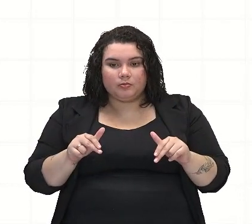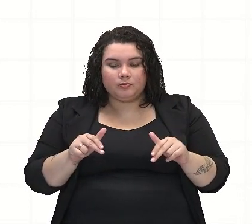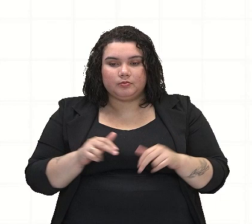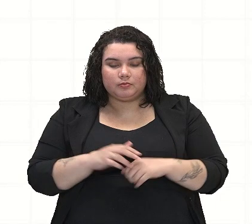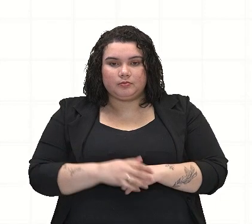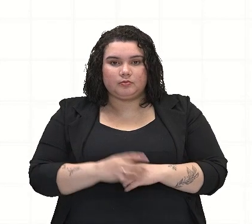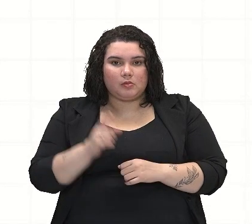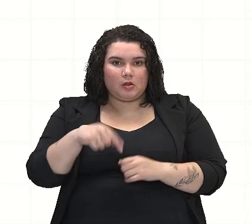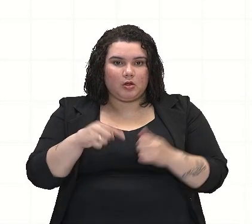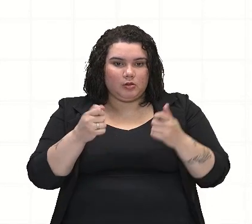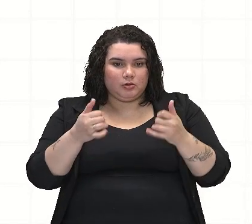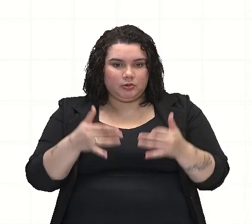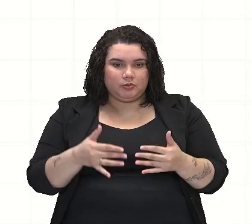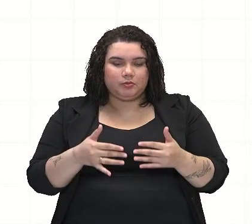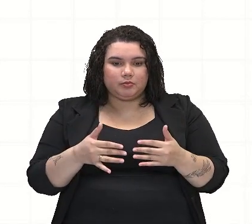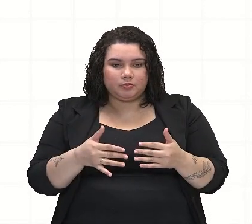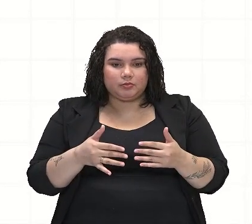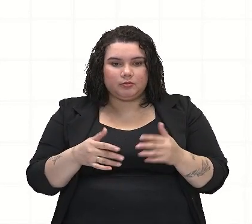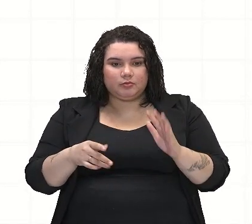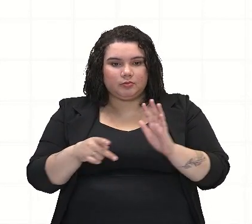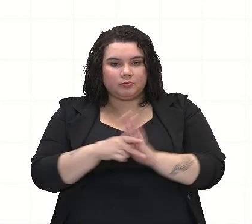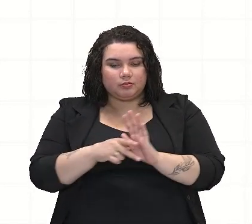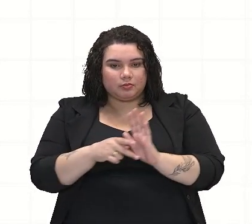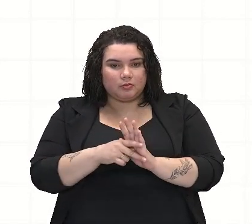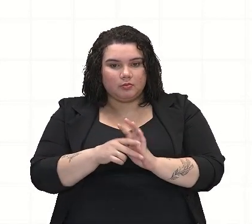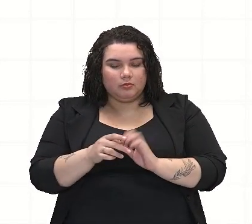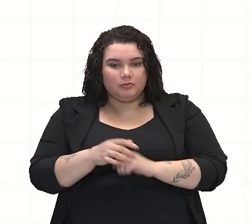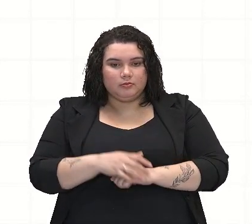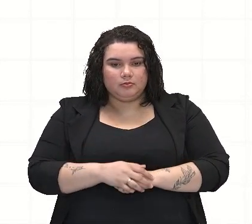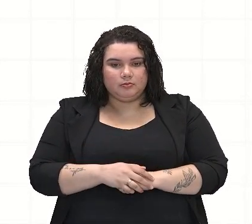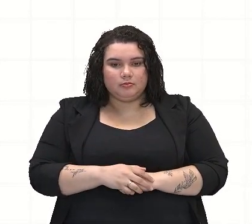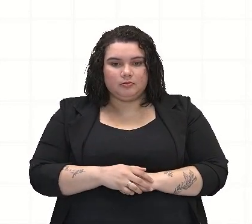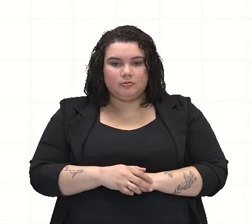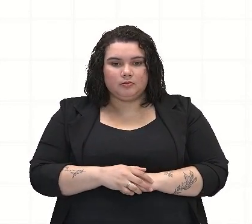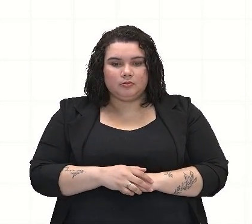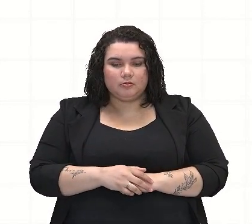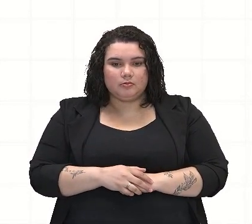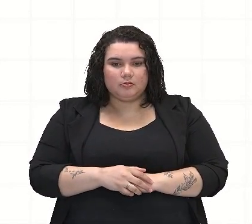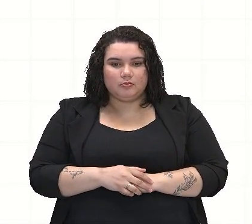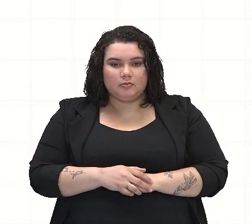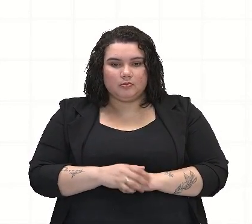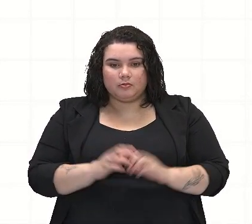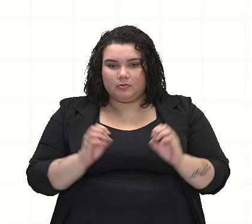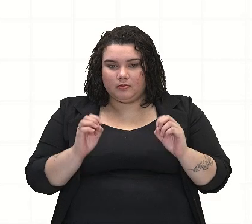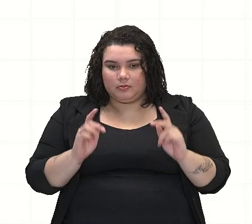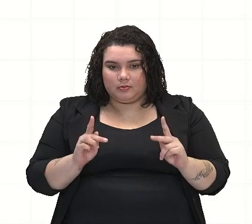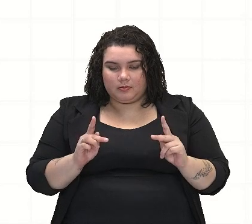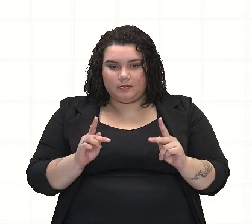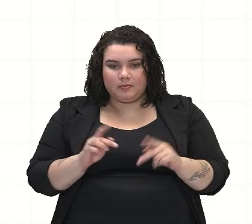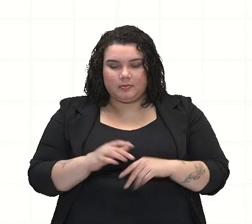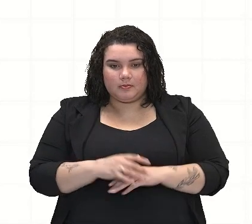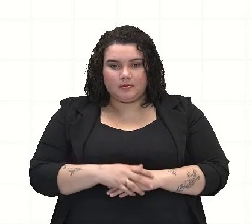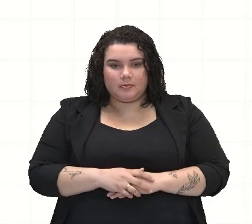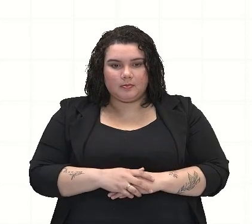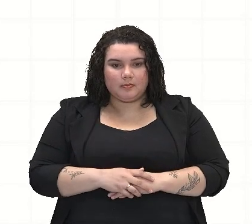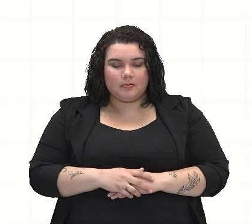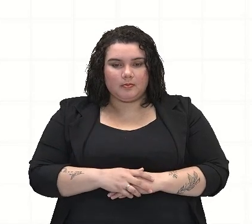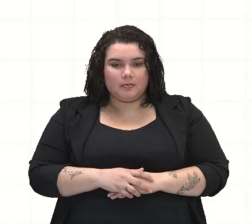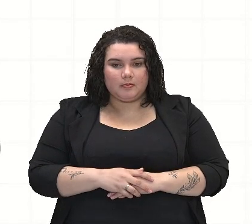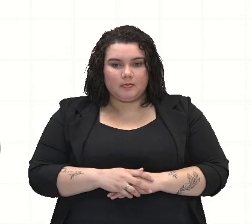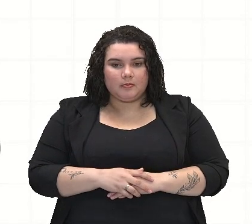que está dizendo aqui na nossa definição de mediatriz, tá bom? Vamos